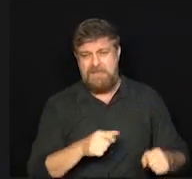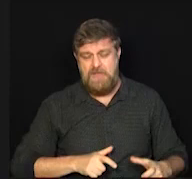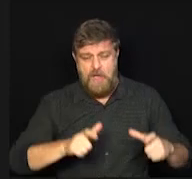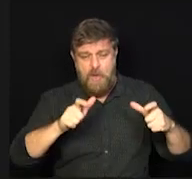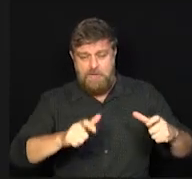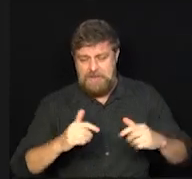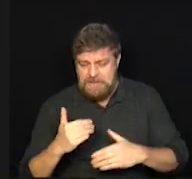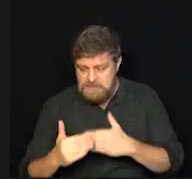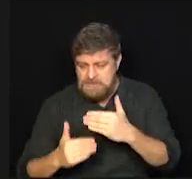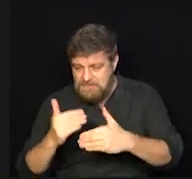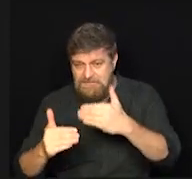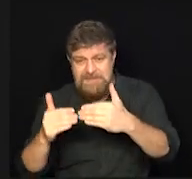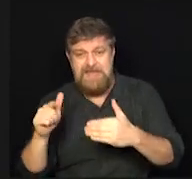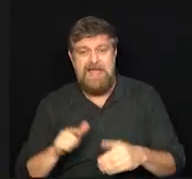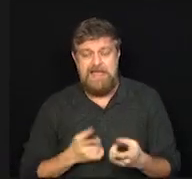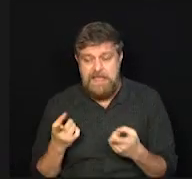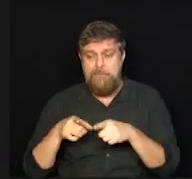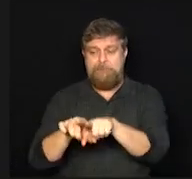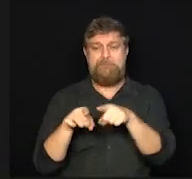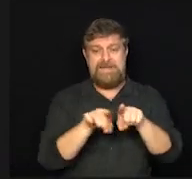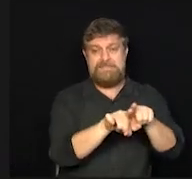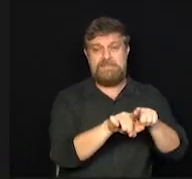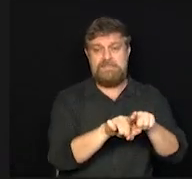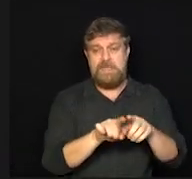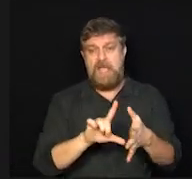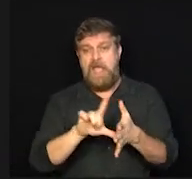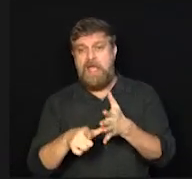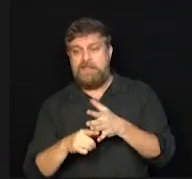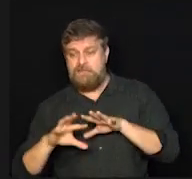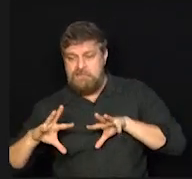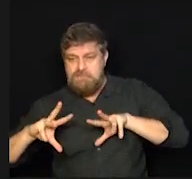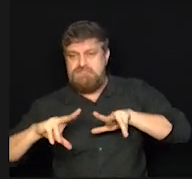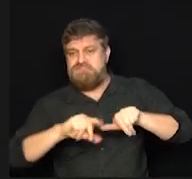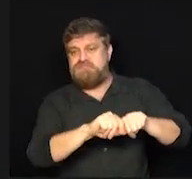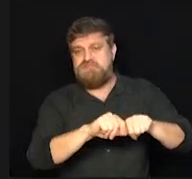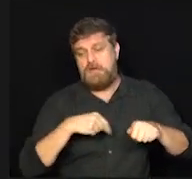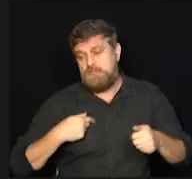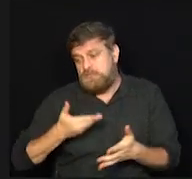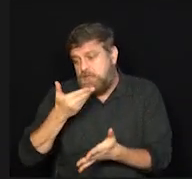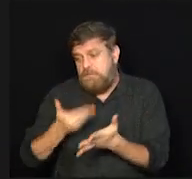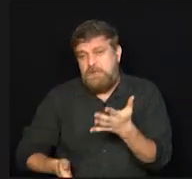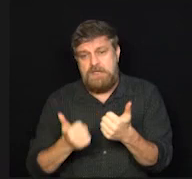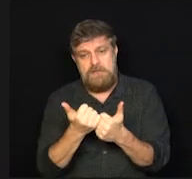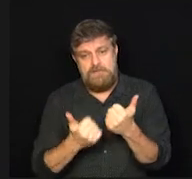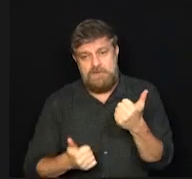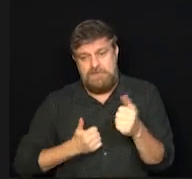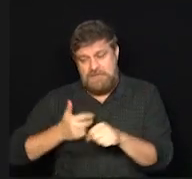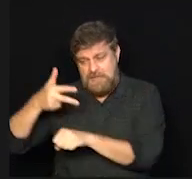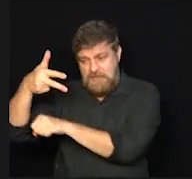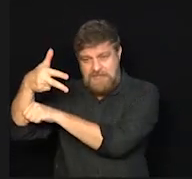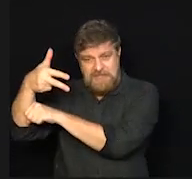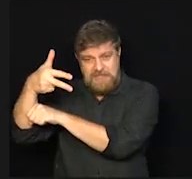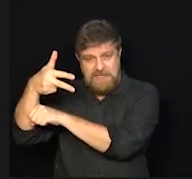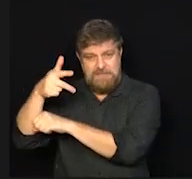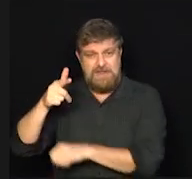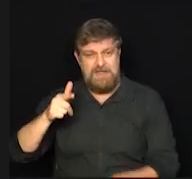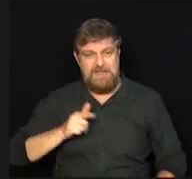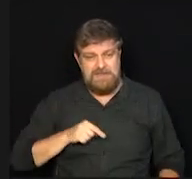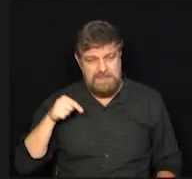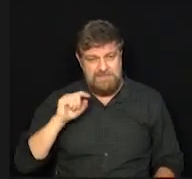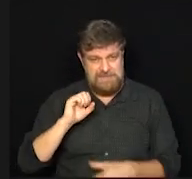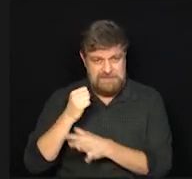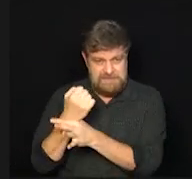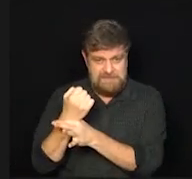pequenos avanços essas parcerias nos auxiliam a trazer lugar porque a gente colocou câmera por exemplo de segurança